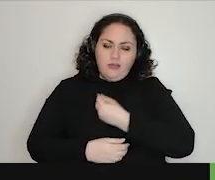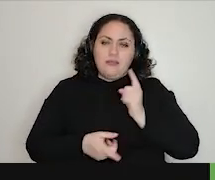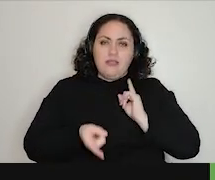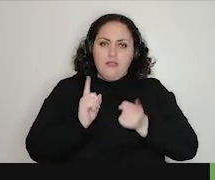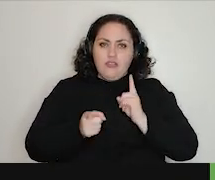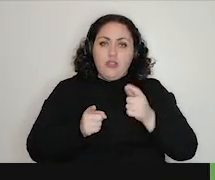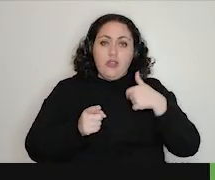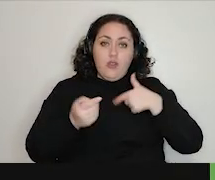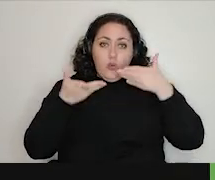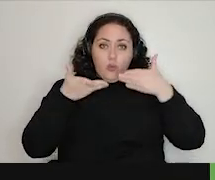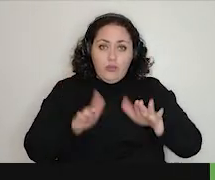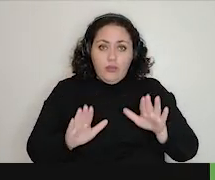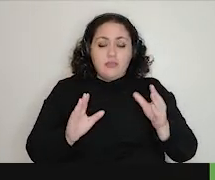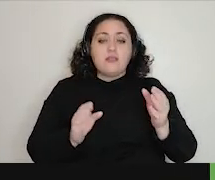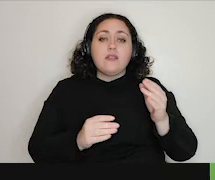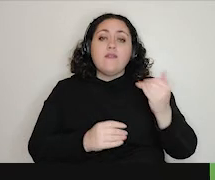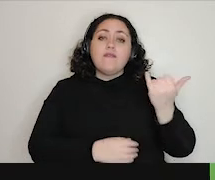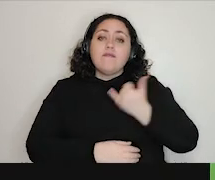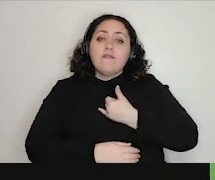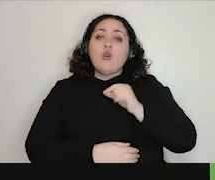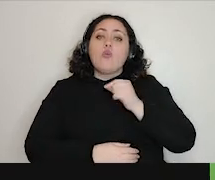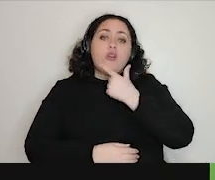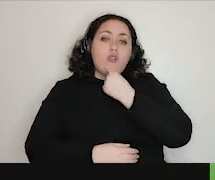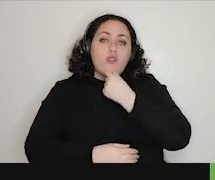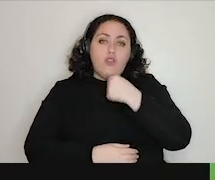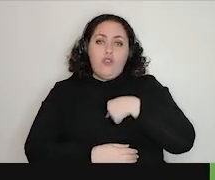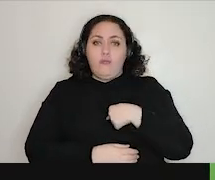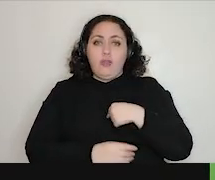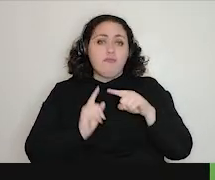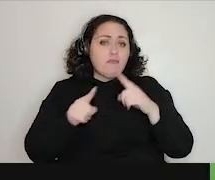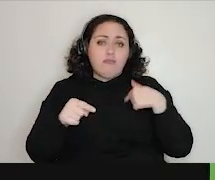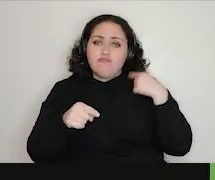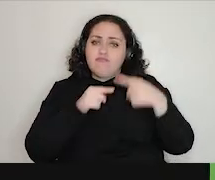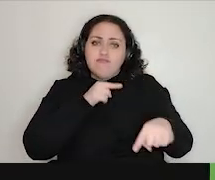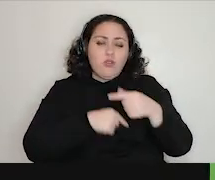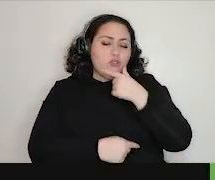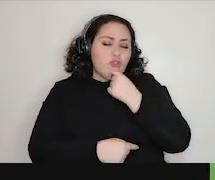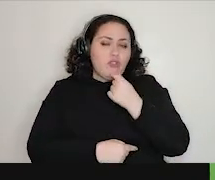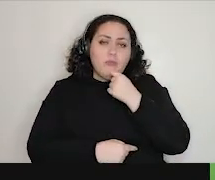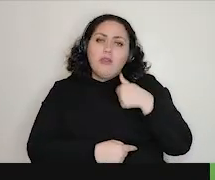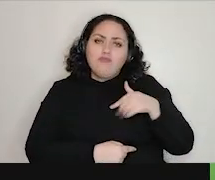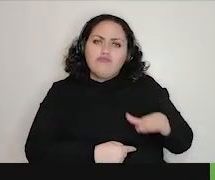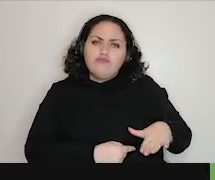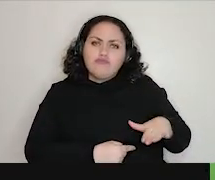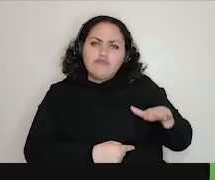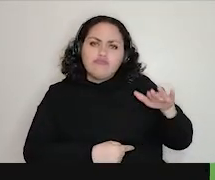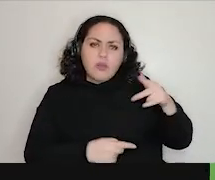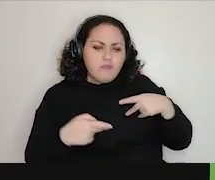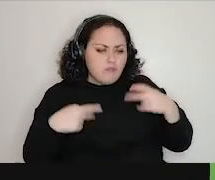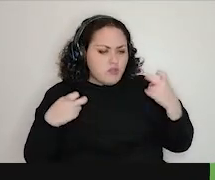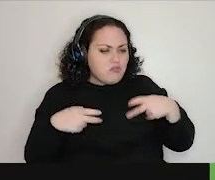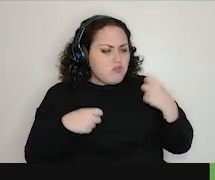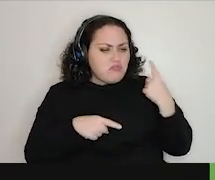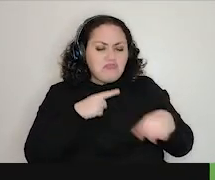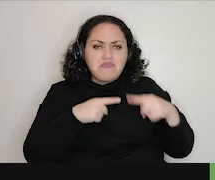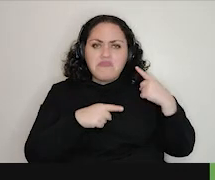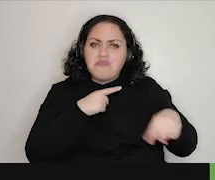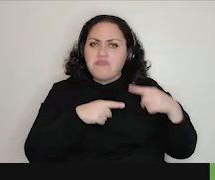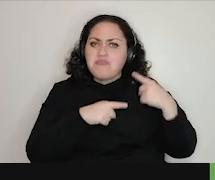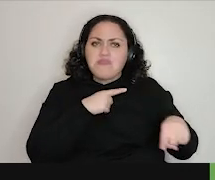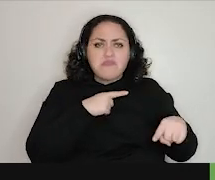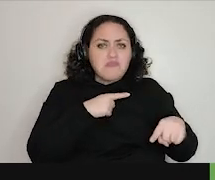deram o gênero masculino, mas eu não me identifico com esse gênero. Né? Desde muito cedo eu já comecei a observar que eu não me enquadrava naquilo que se